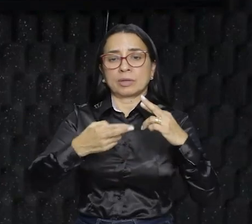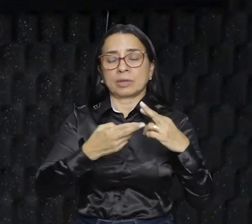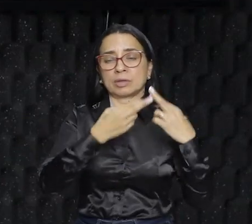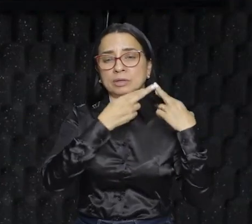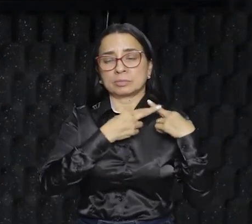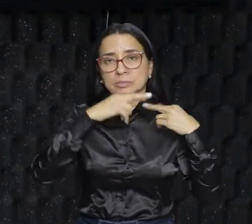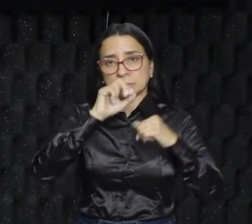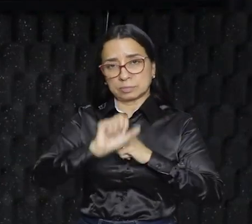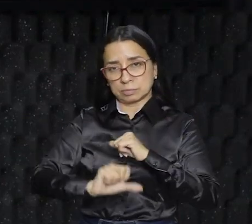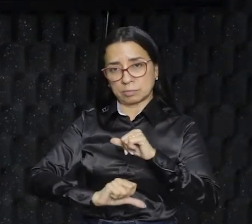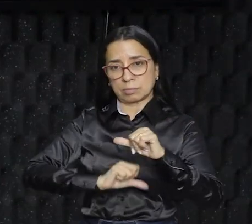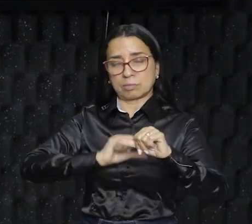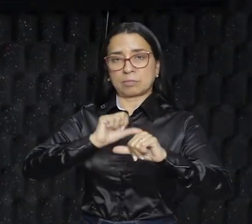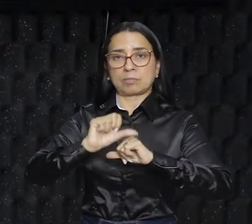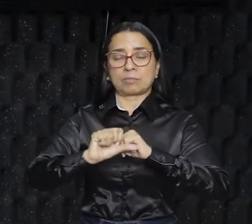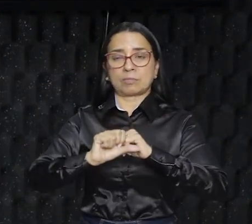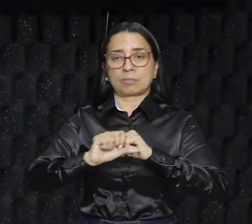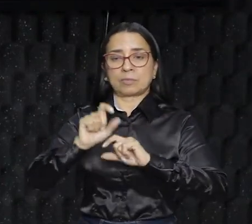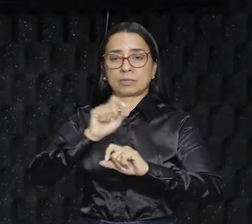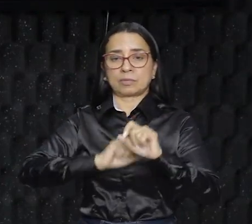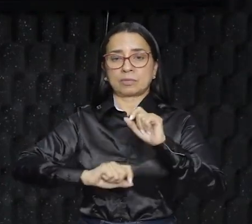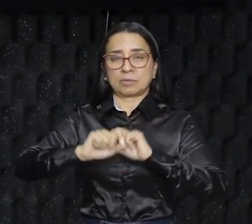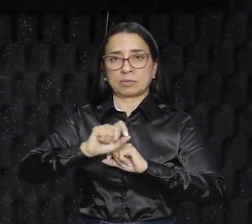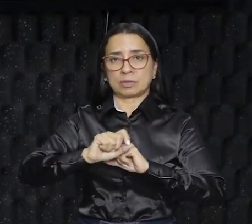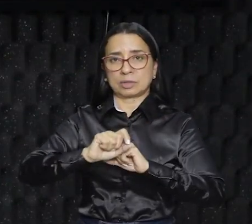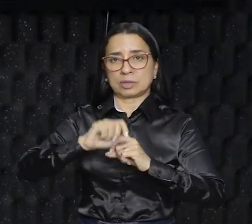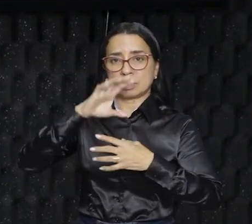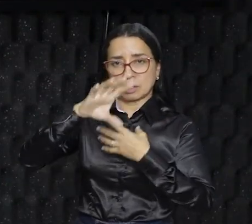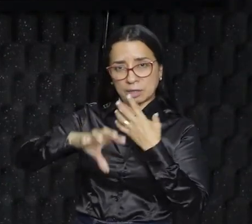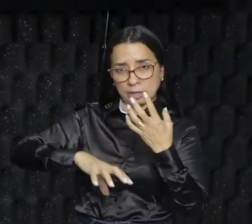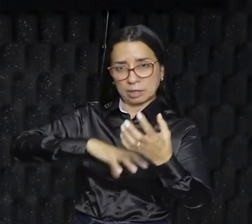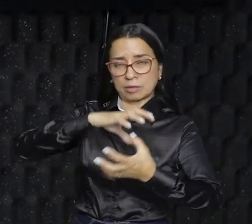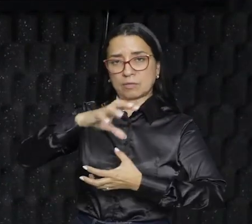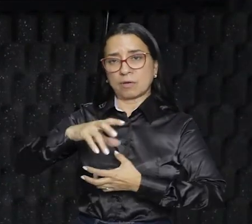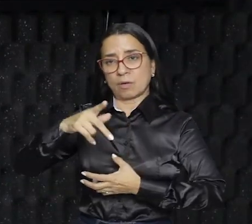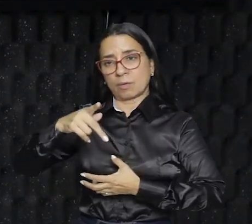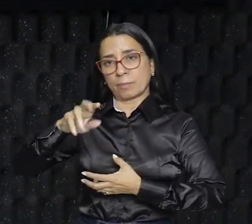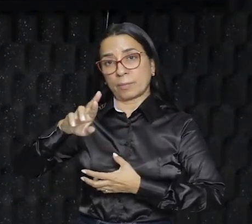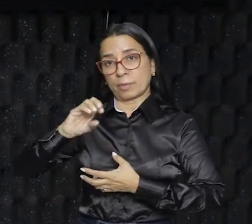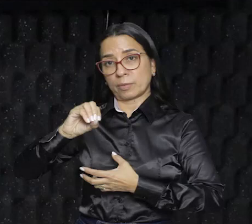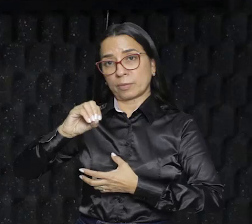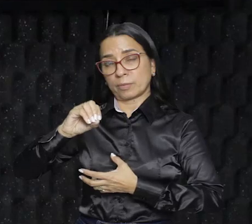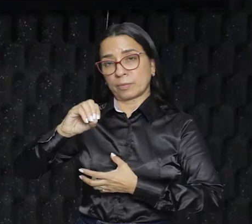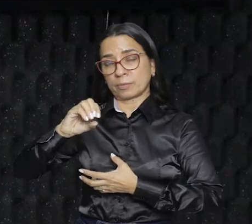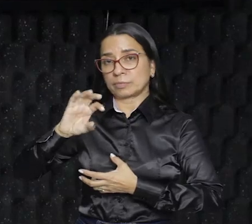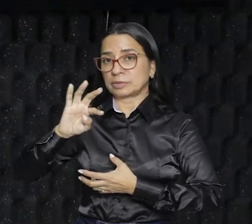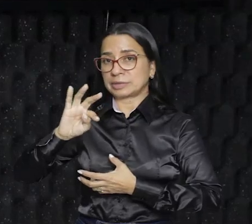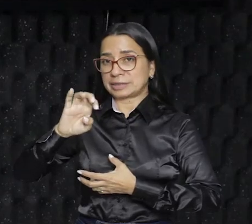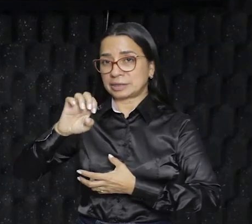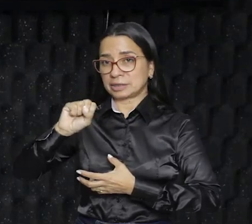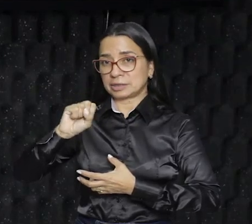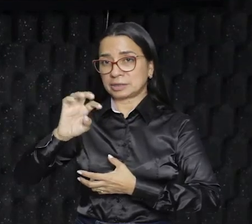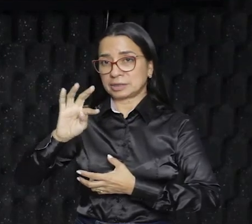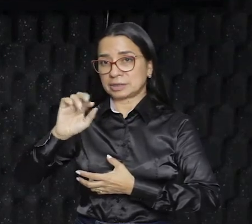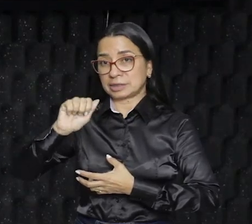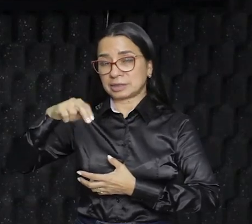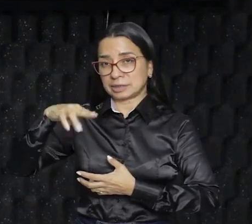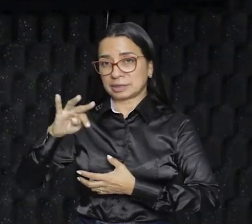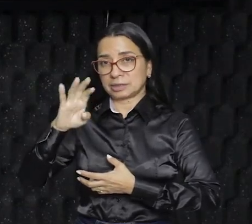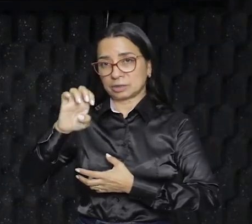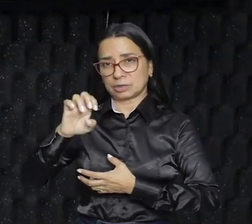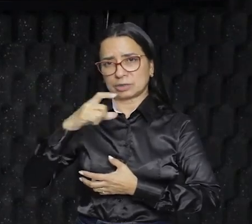essa transformação, que é a Reforma Protestante. A Reforma Protestante, que tem